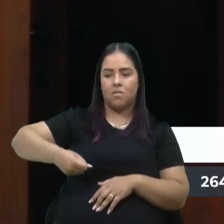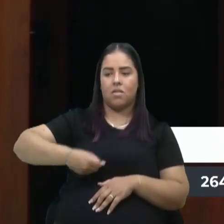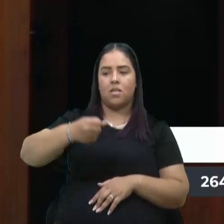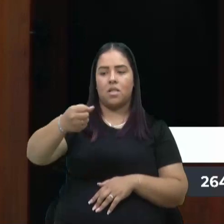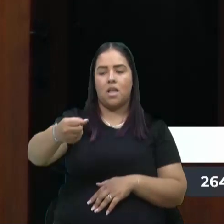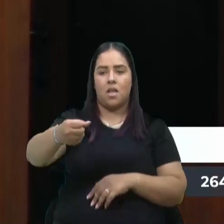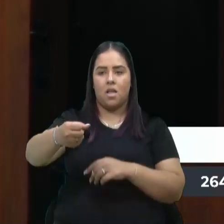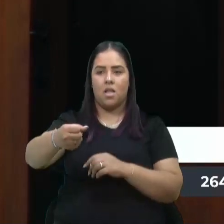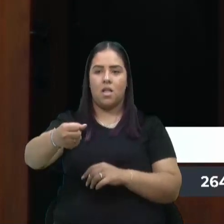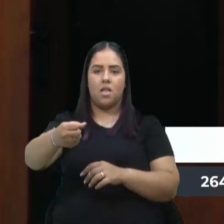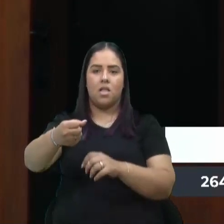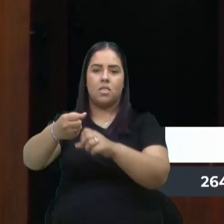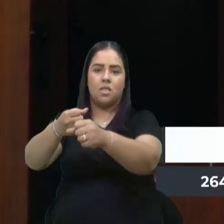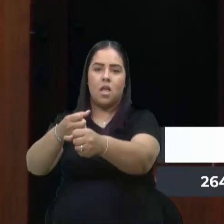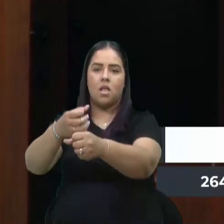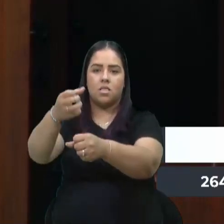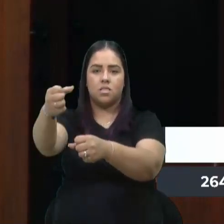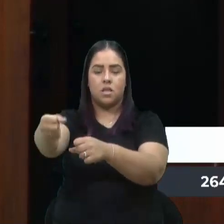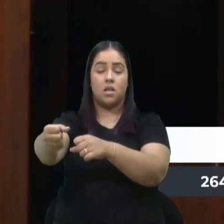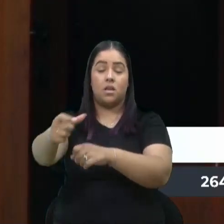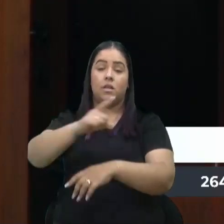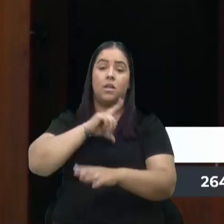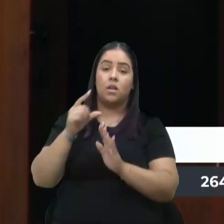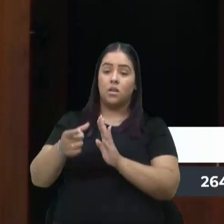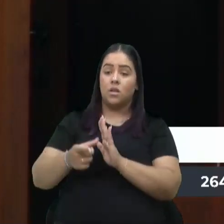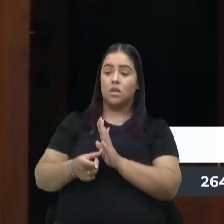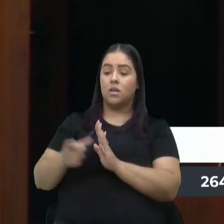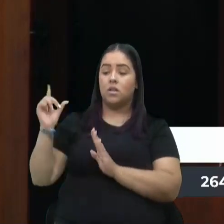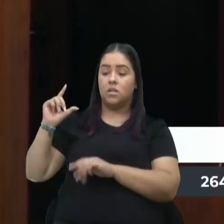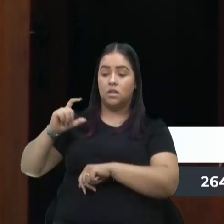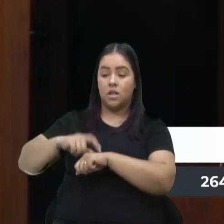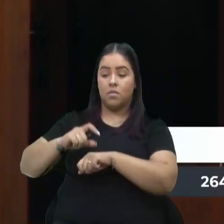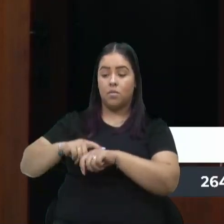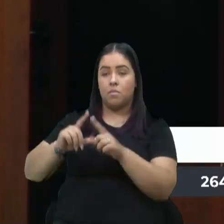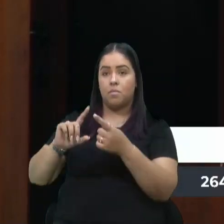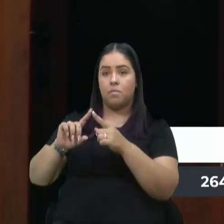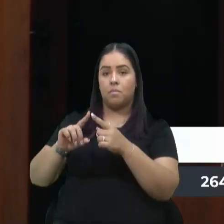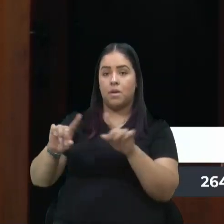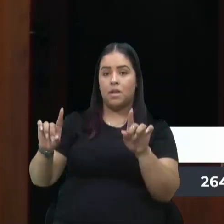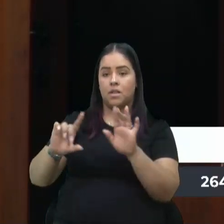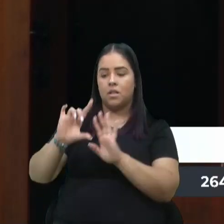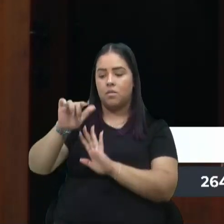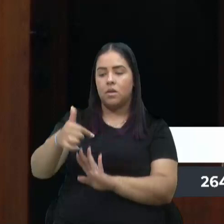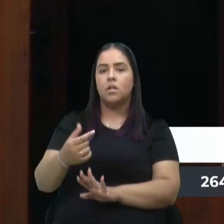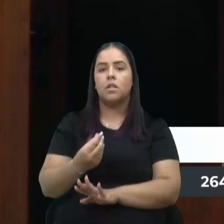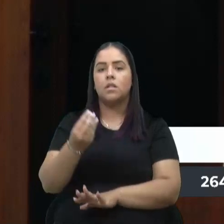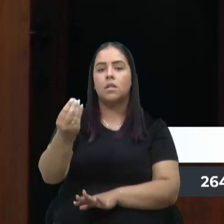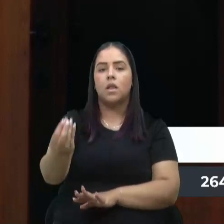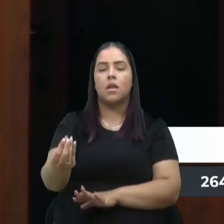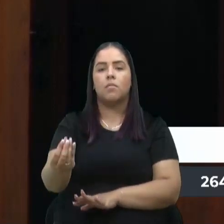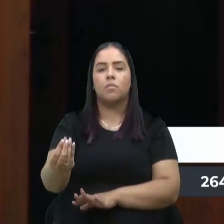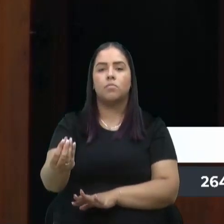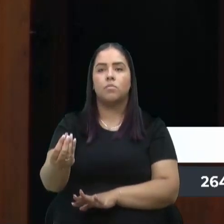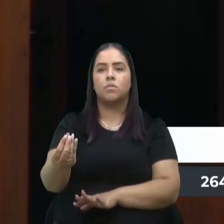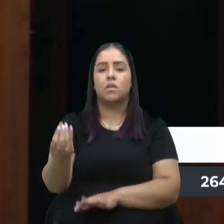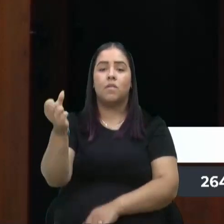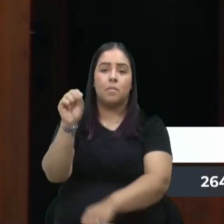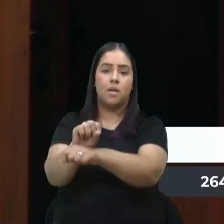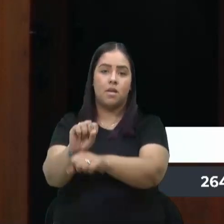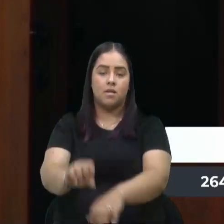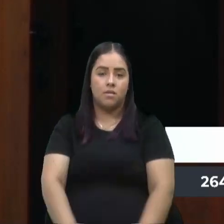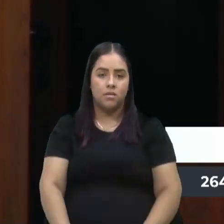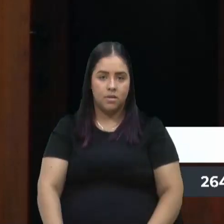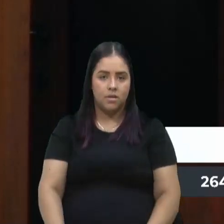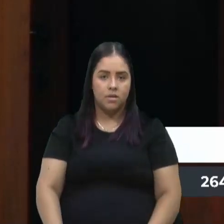correu e antecipou esse tempo, mas logo depois você entrega o bastão para o outro, que vai parar.